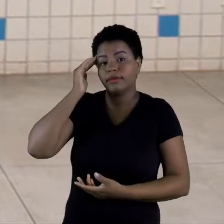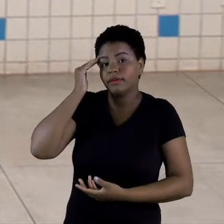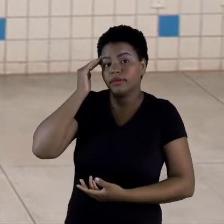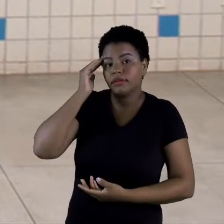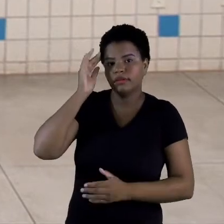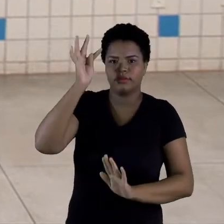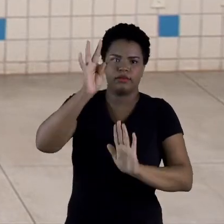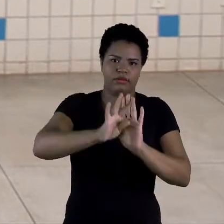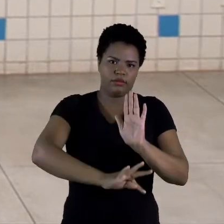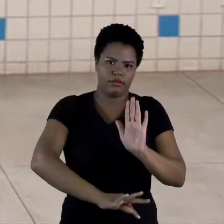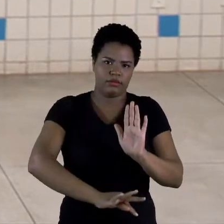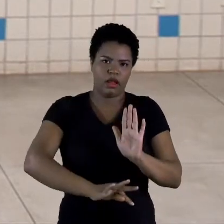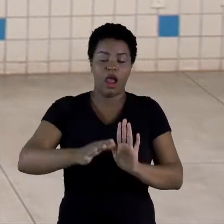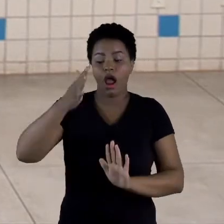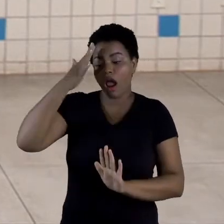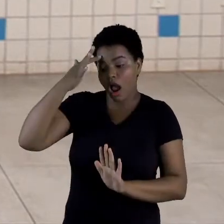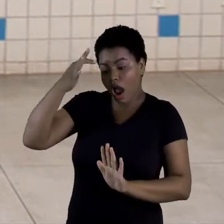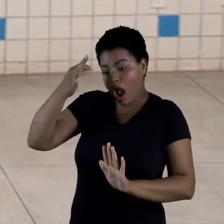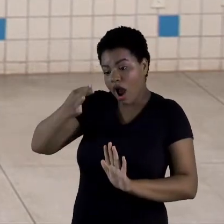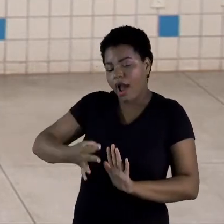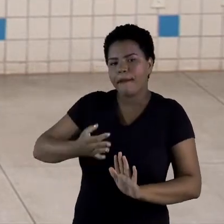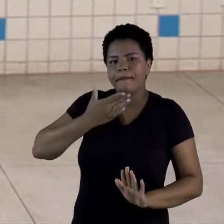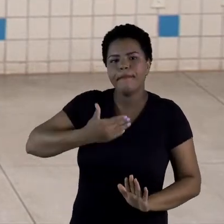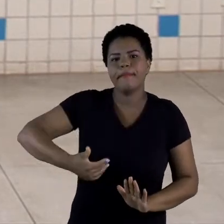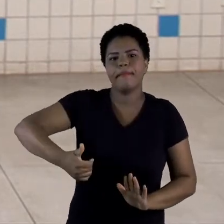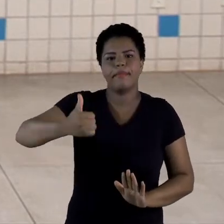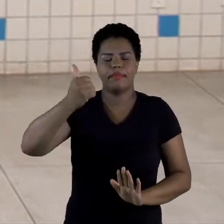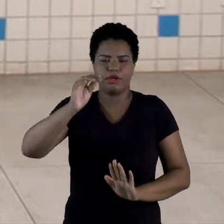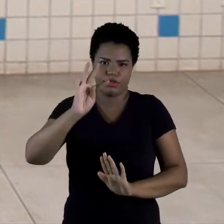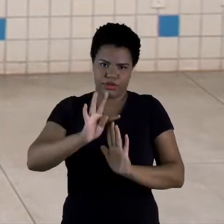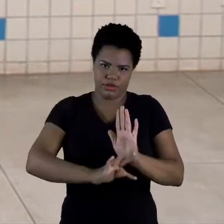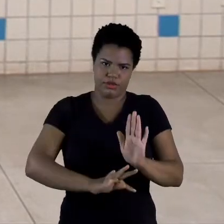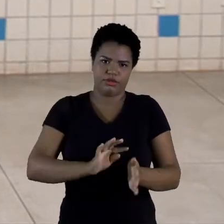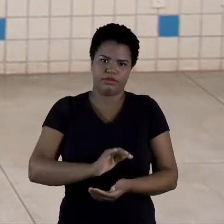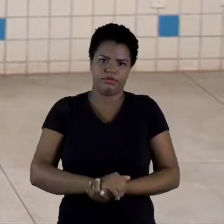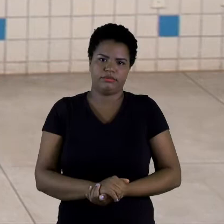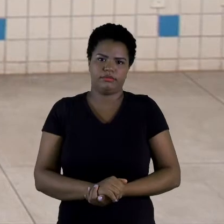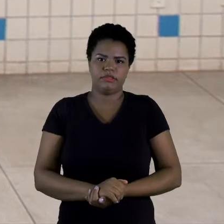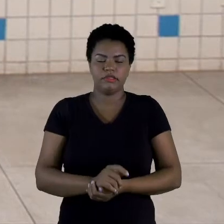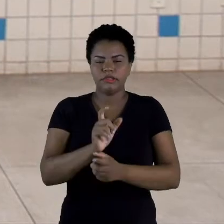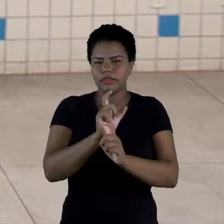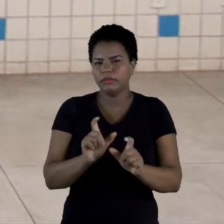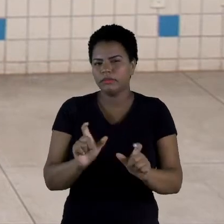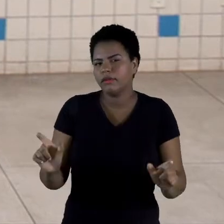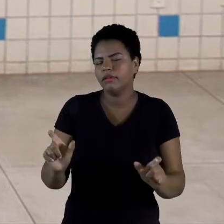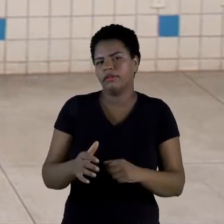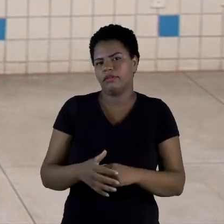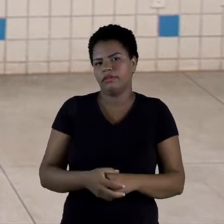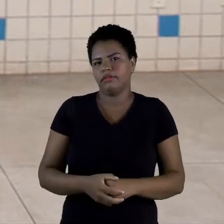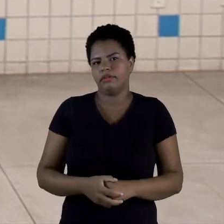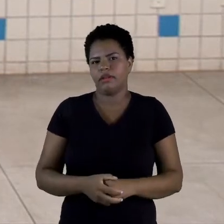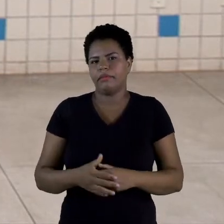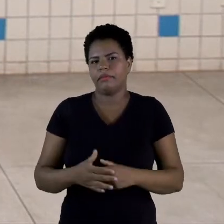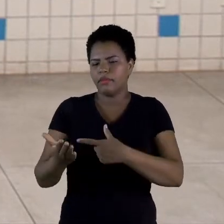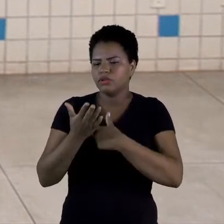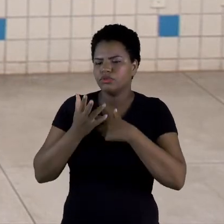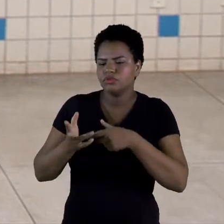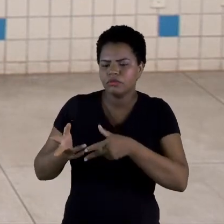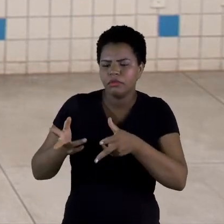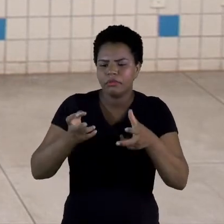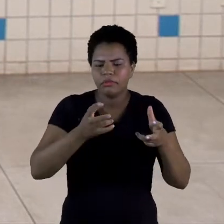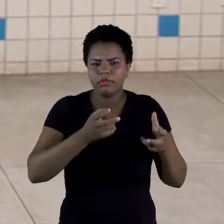o texto, a compreender melhor o texto. Né? Essas palavrinhas, elas nos ajudam a